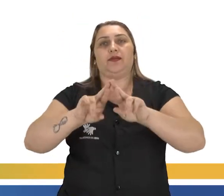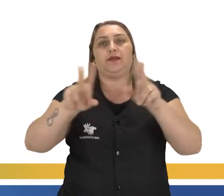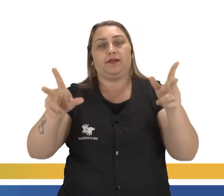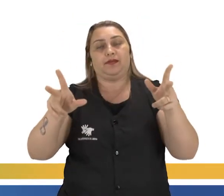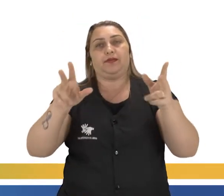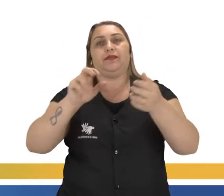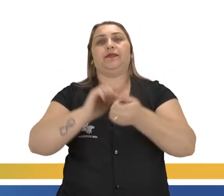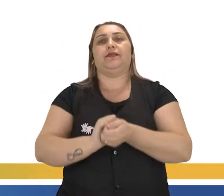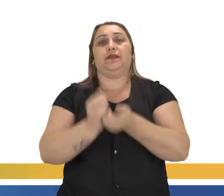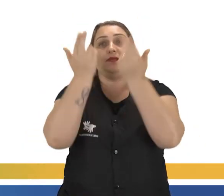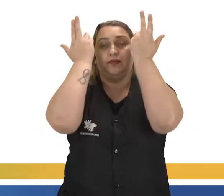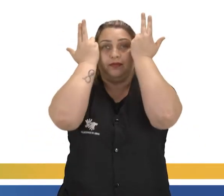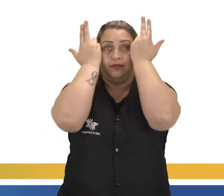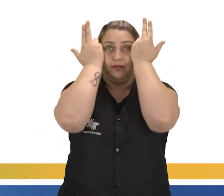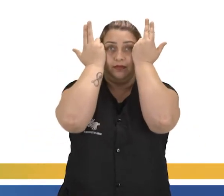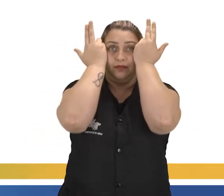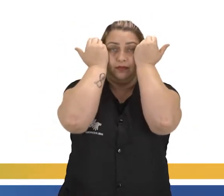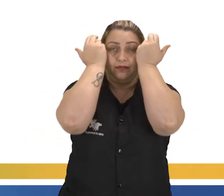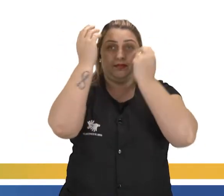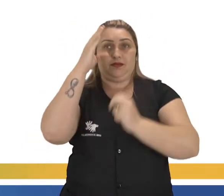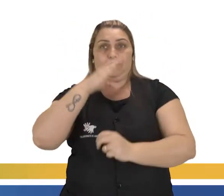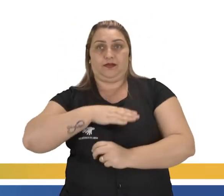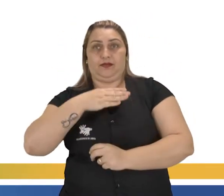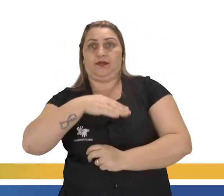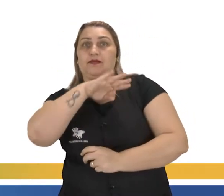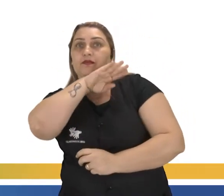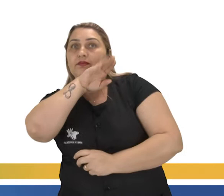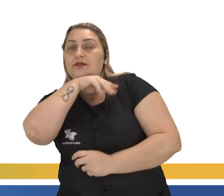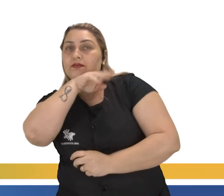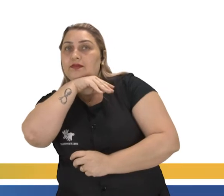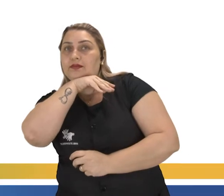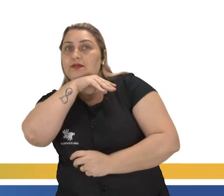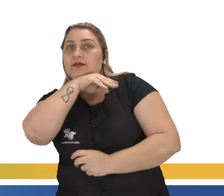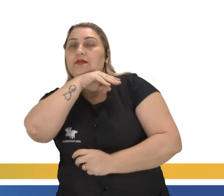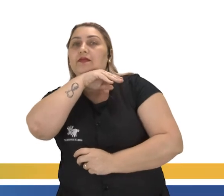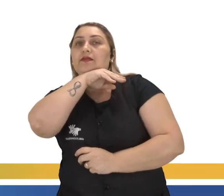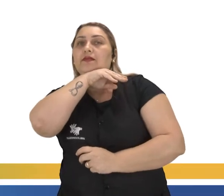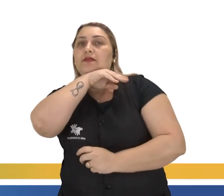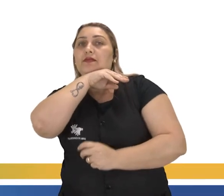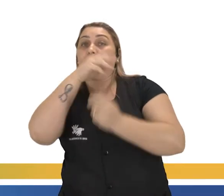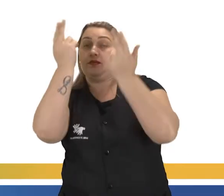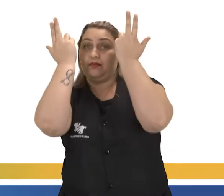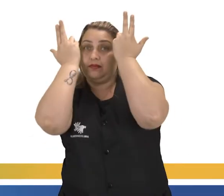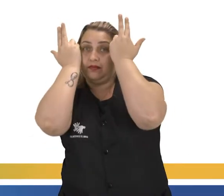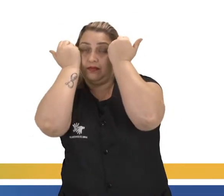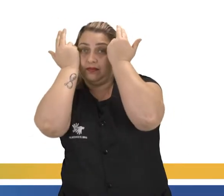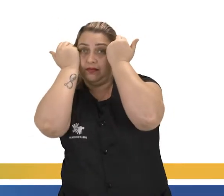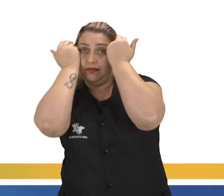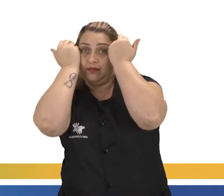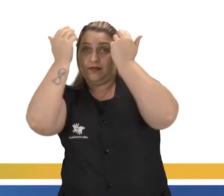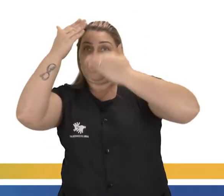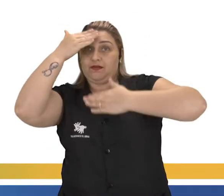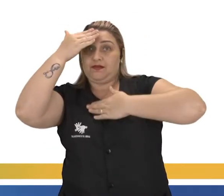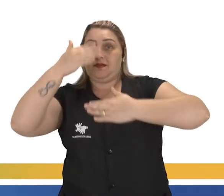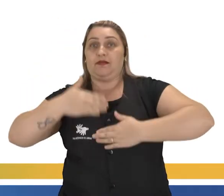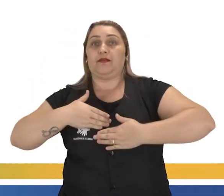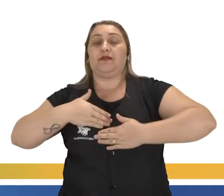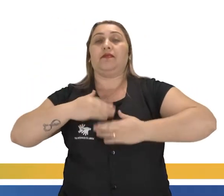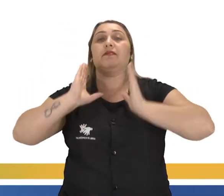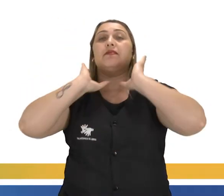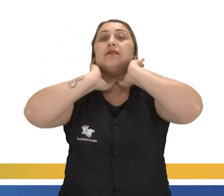diferente. Coelho em português é o animal e coelho em espanhol, parte do corpo,